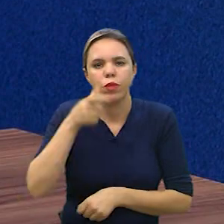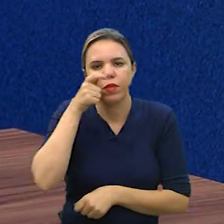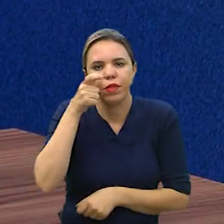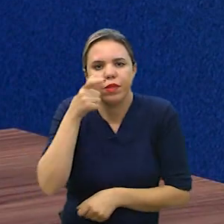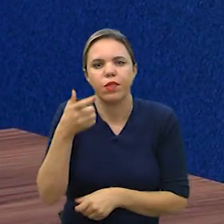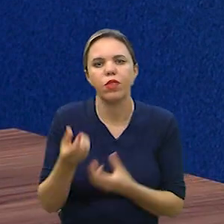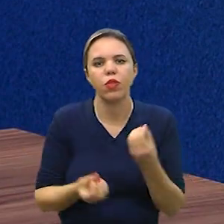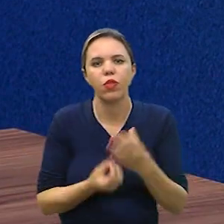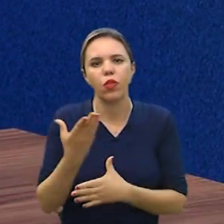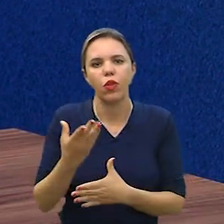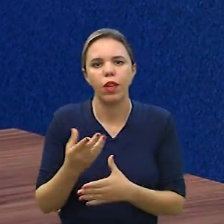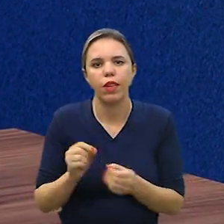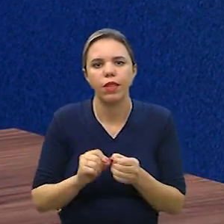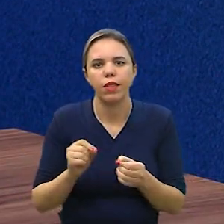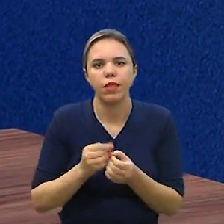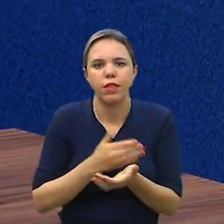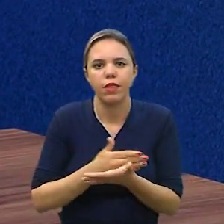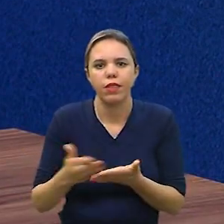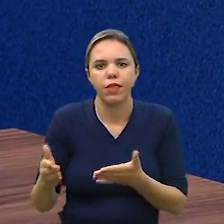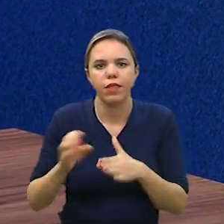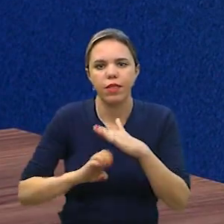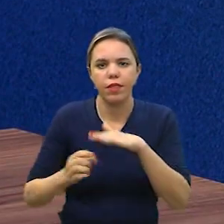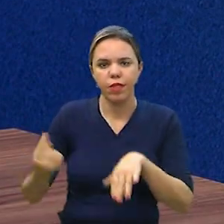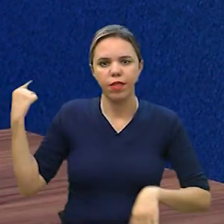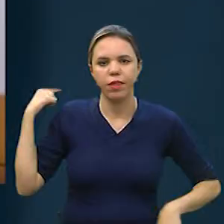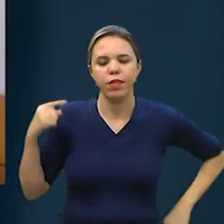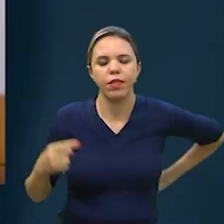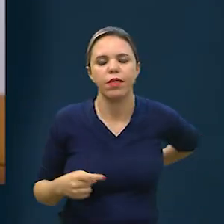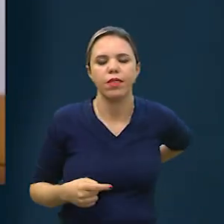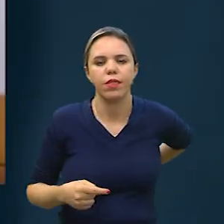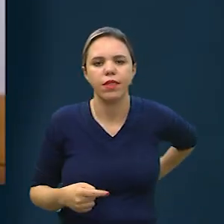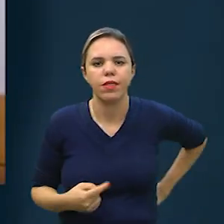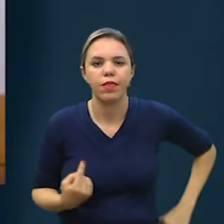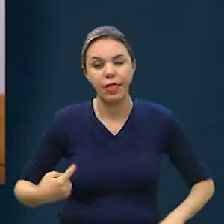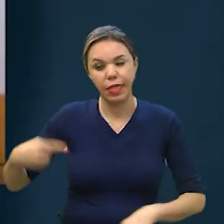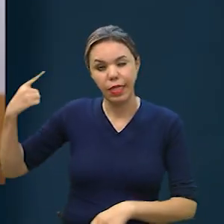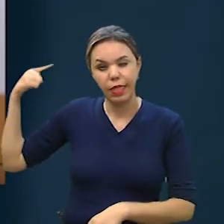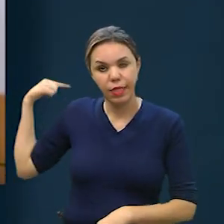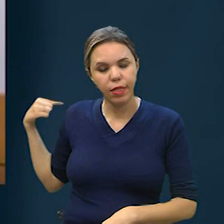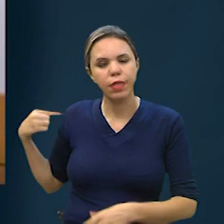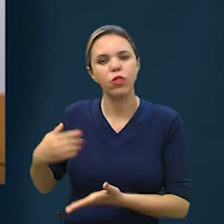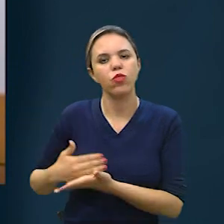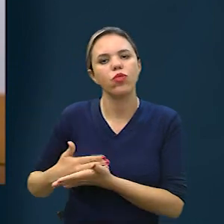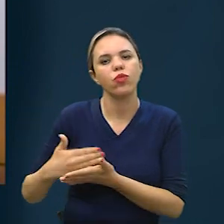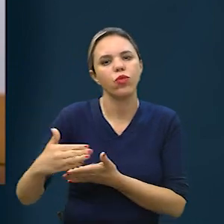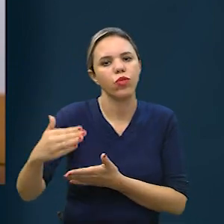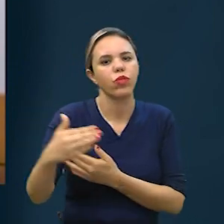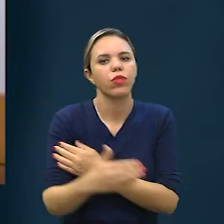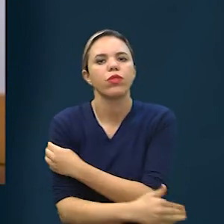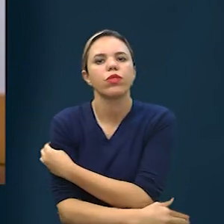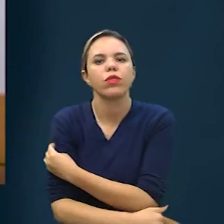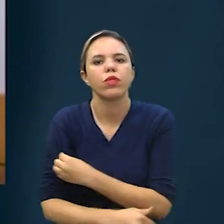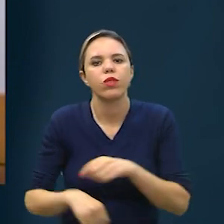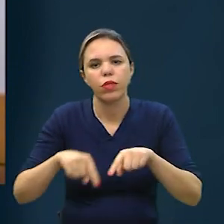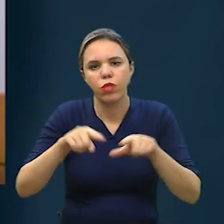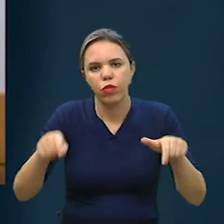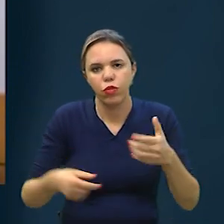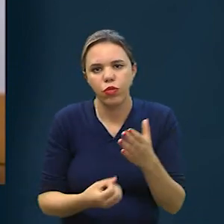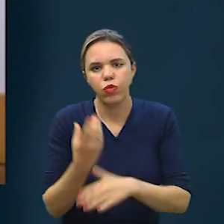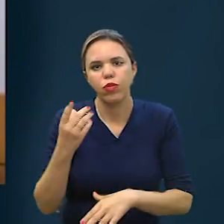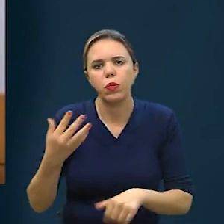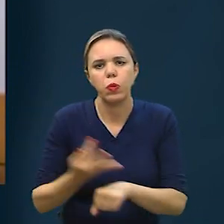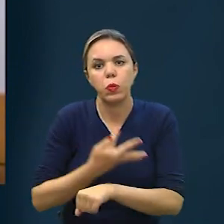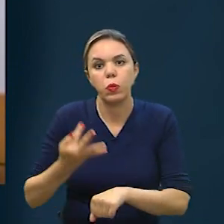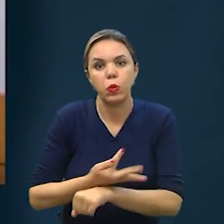nosso telespectador como você começou lá atrás. Bom, Mina, lá atrás, eu começo, né? O salão nasceu de